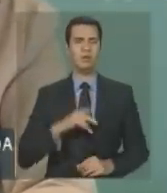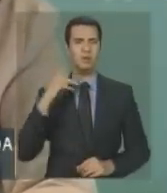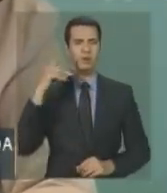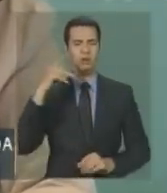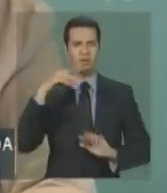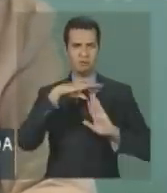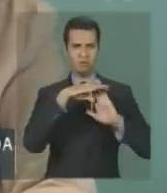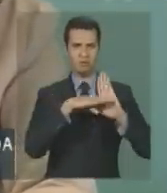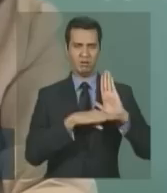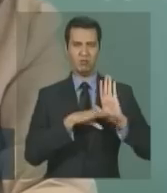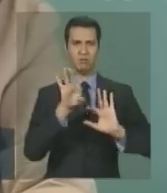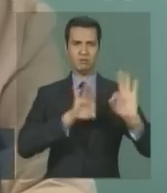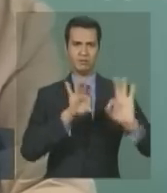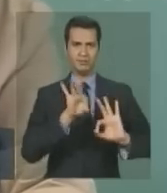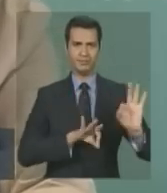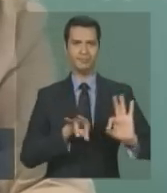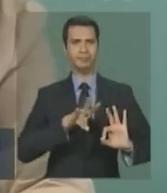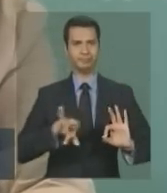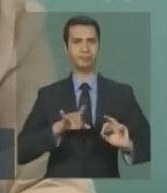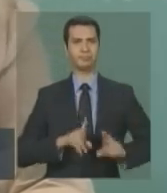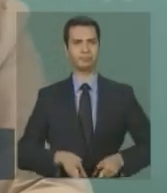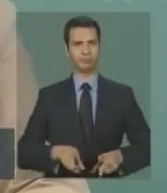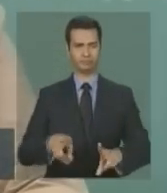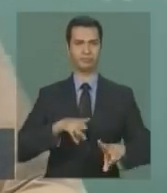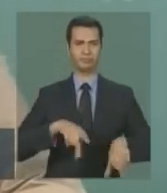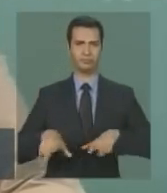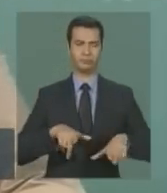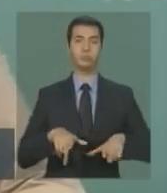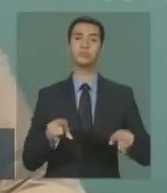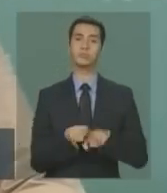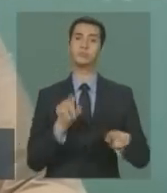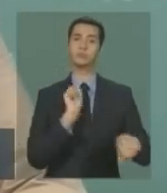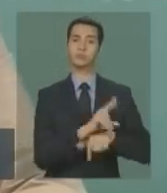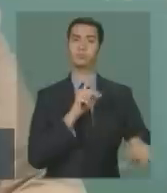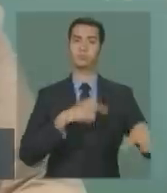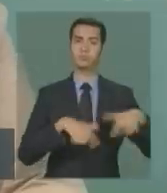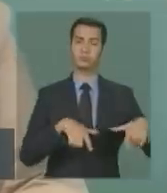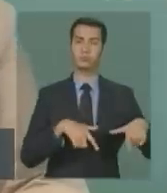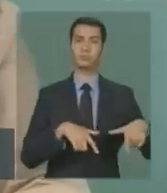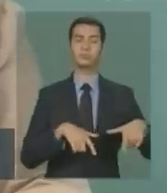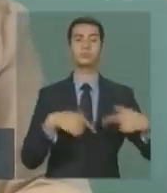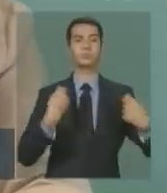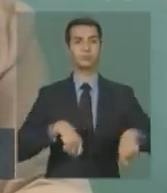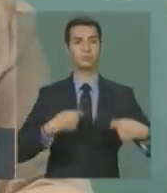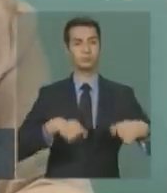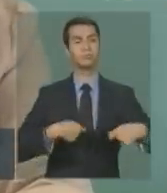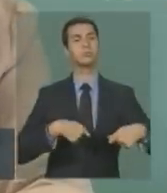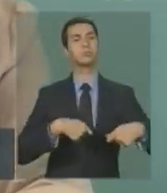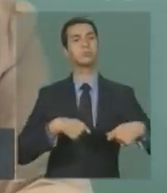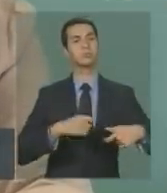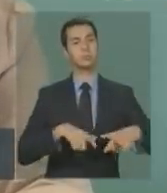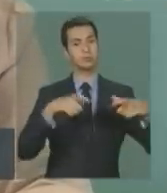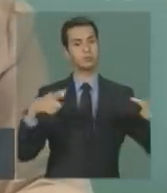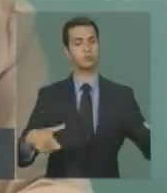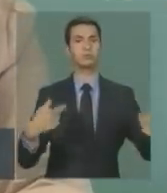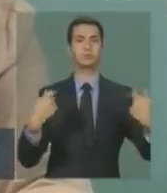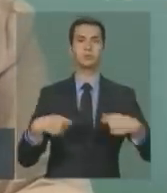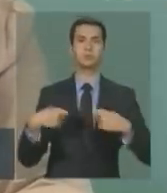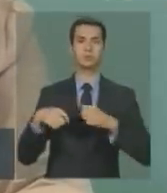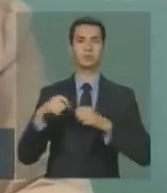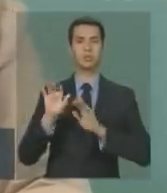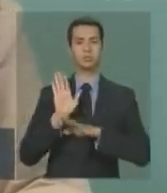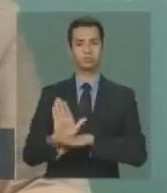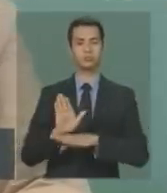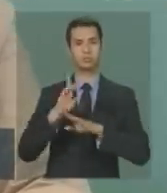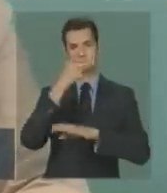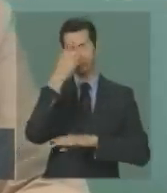terá continuidade com uma série de ações e o mundo do trabalho des coordinar o mundo do trabalho com qualificação e respeito